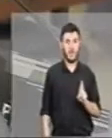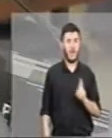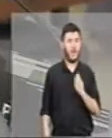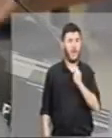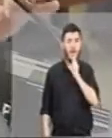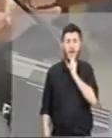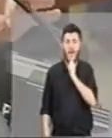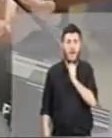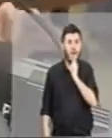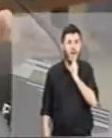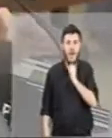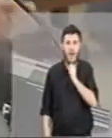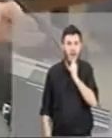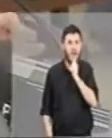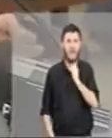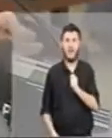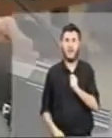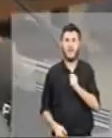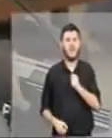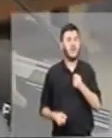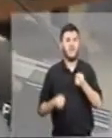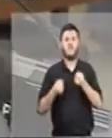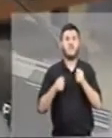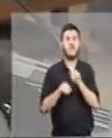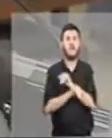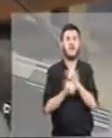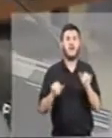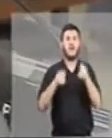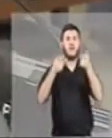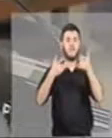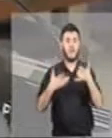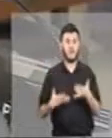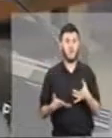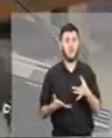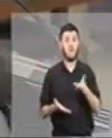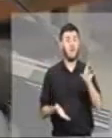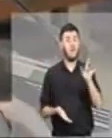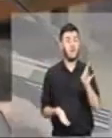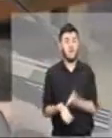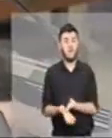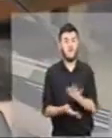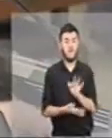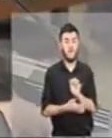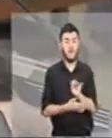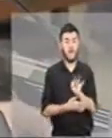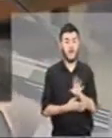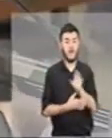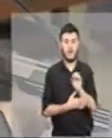pronunciou sobre esse específico fato e sobre as provas produzidas.